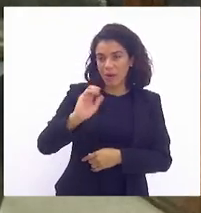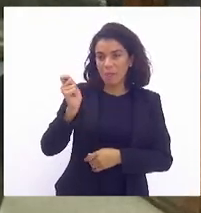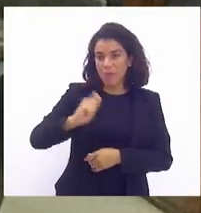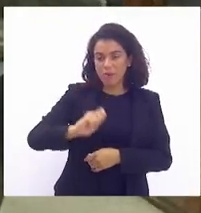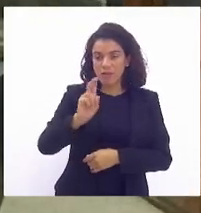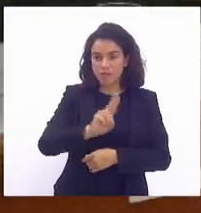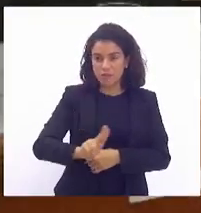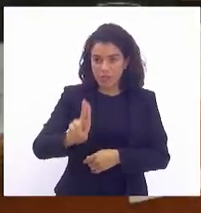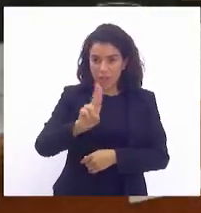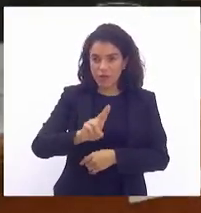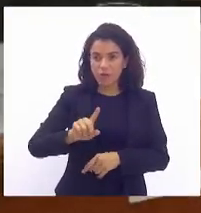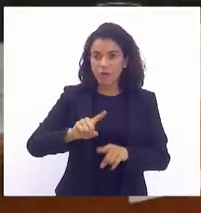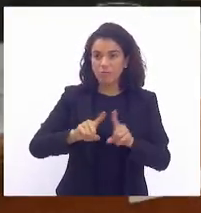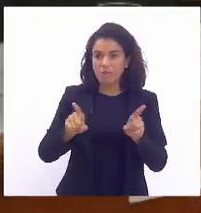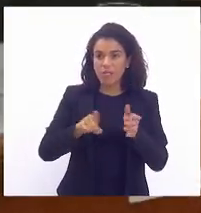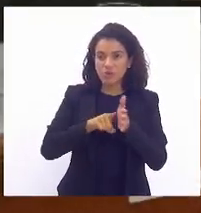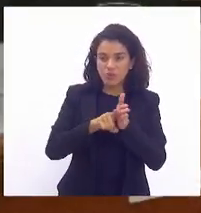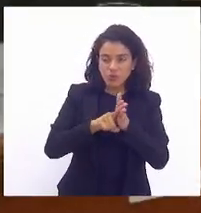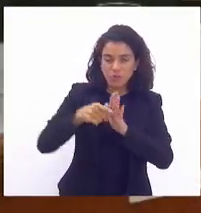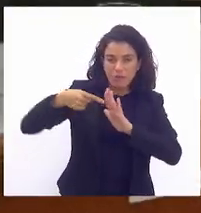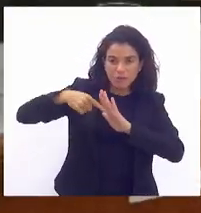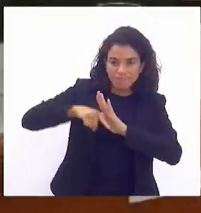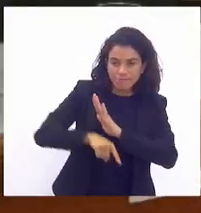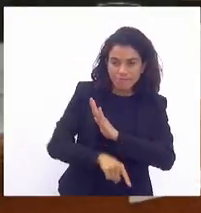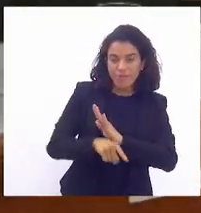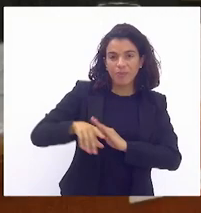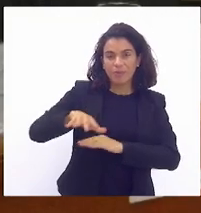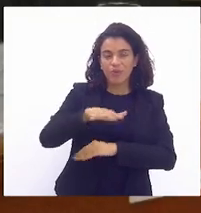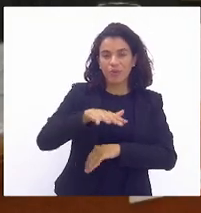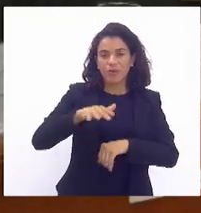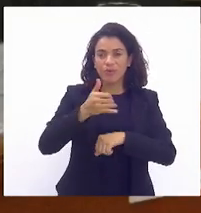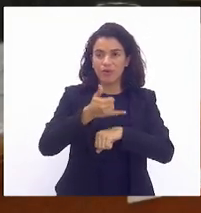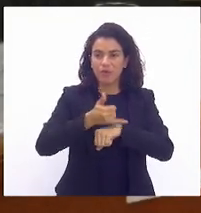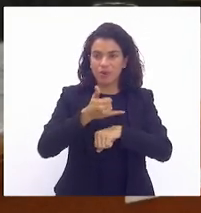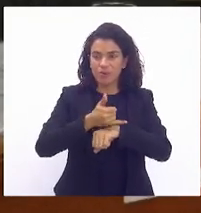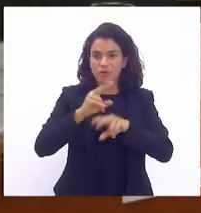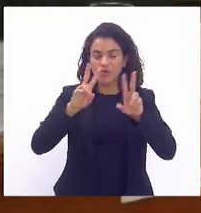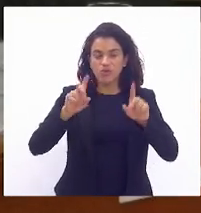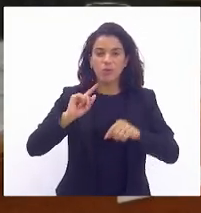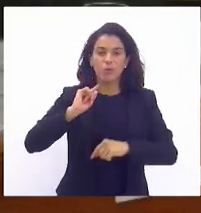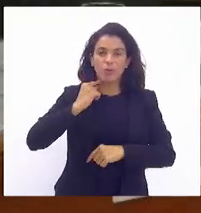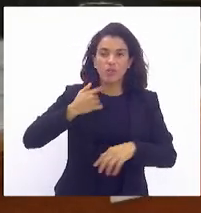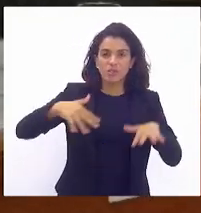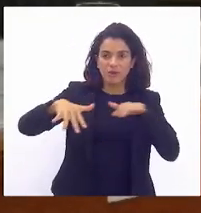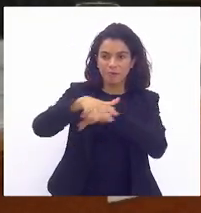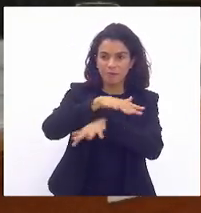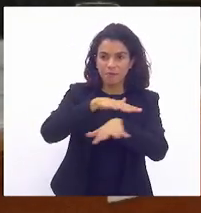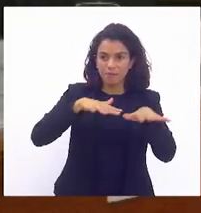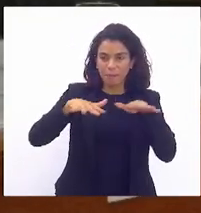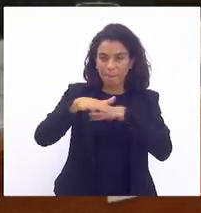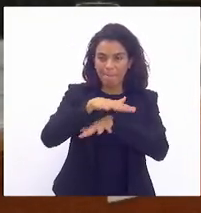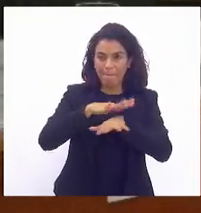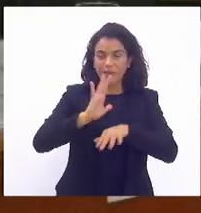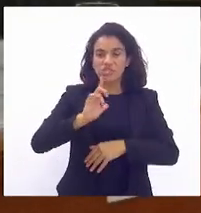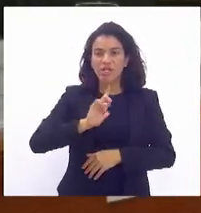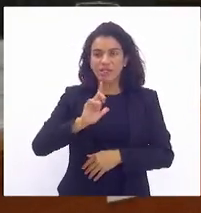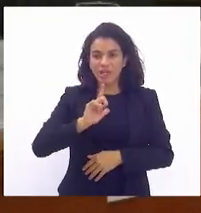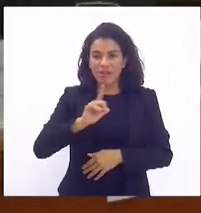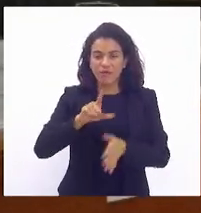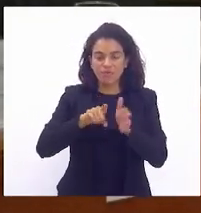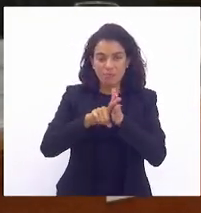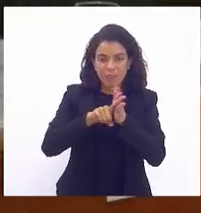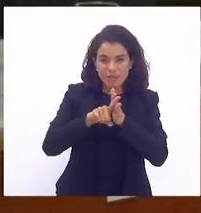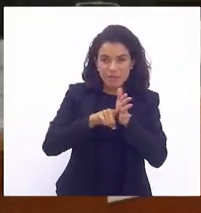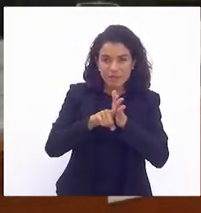usado para isso, mas um estudo mais aprofundado na cidade de Volta Redonda sobre a poluição na saúde de Volta Redonda. Já teve um estudo iniciado na